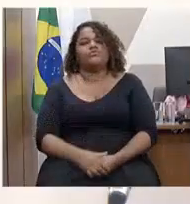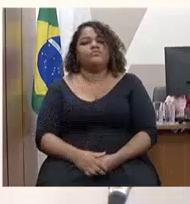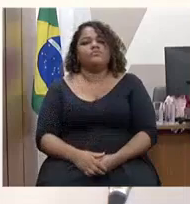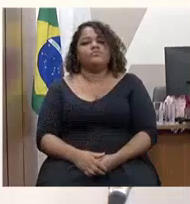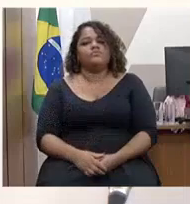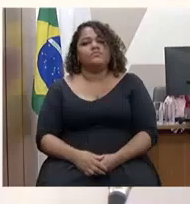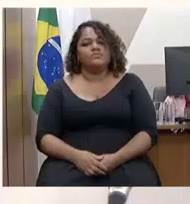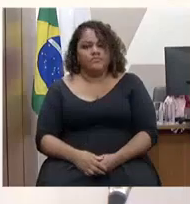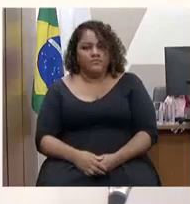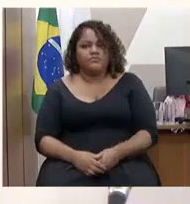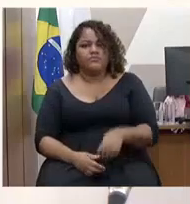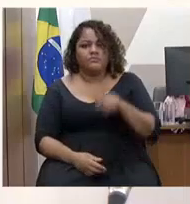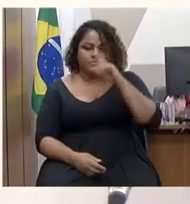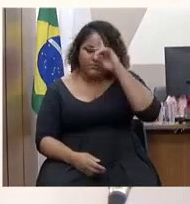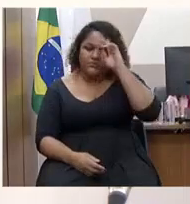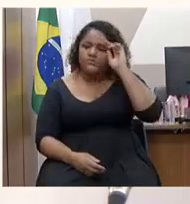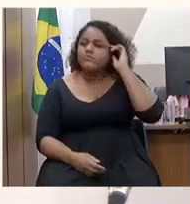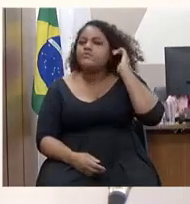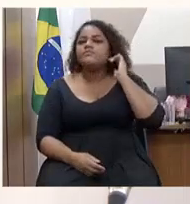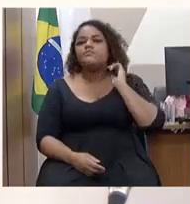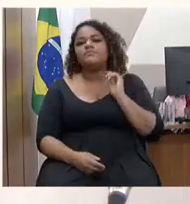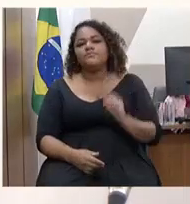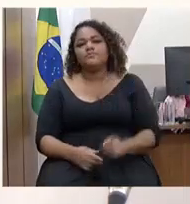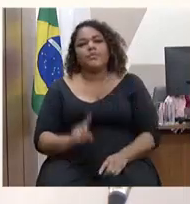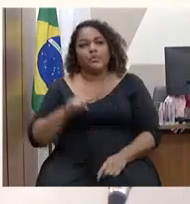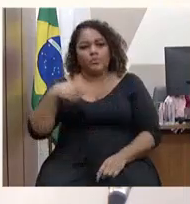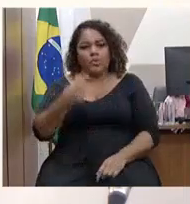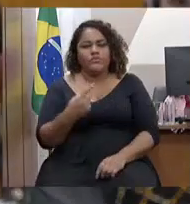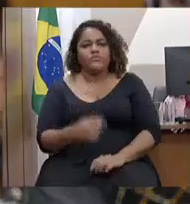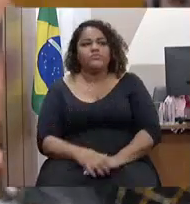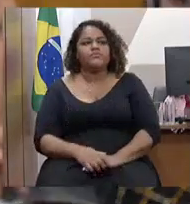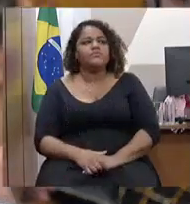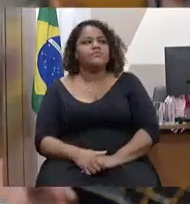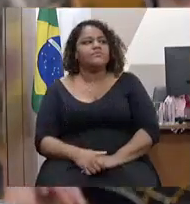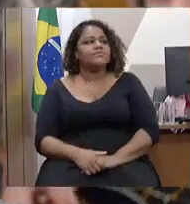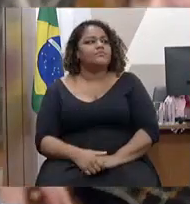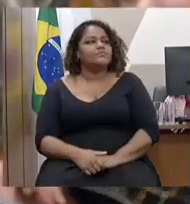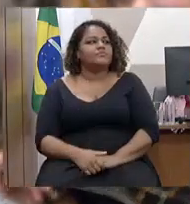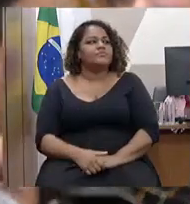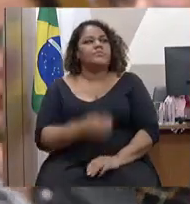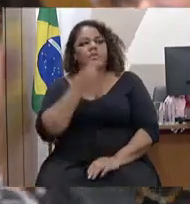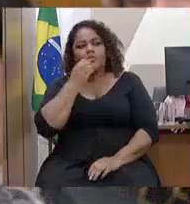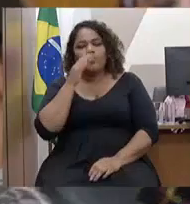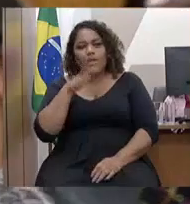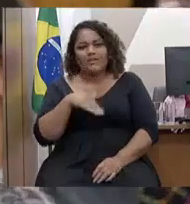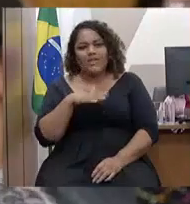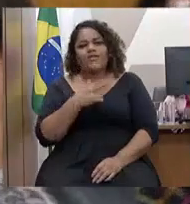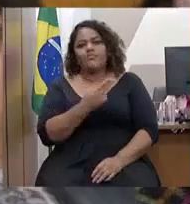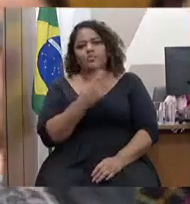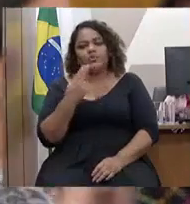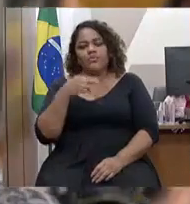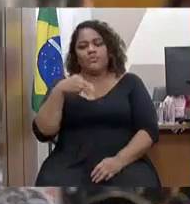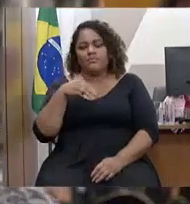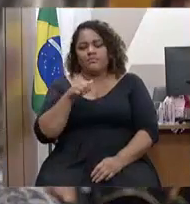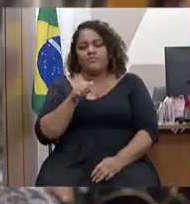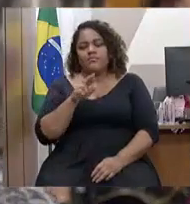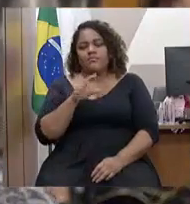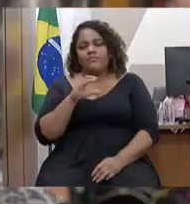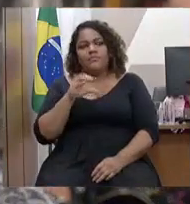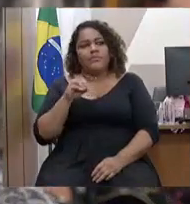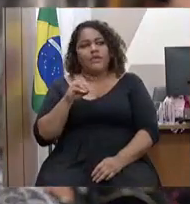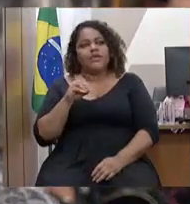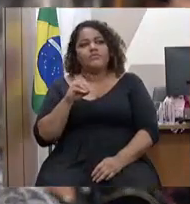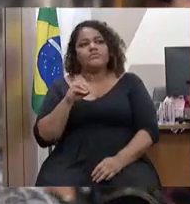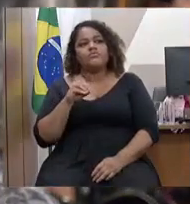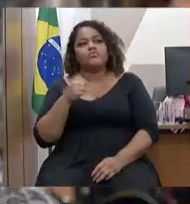próximo companheiro se identificar por favor bom Boa tarde meu nome é Márcio conhecido como Magrão